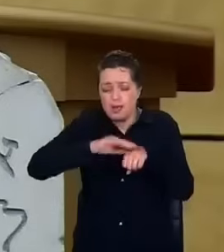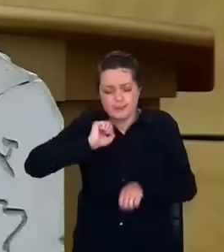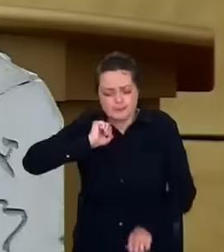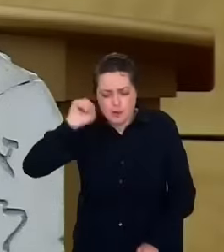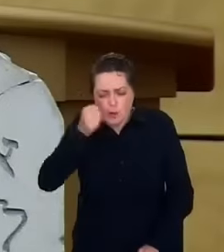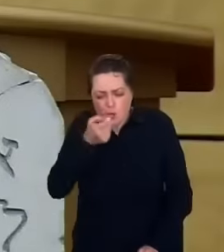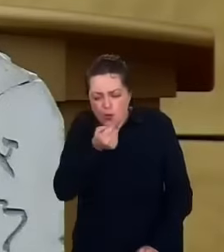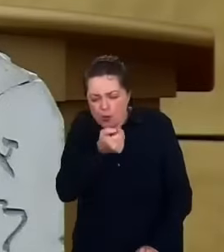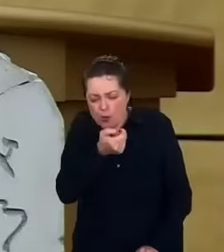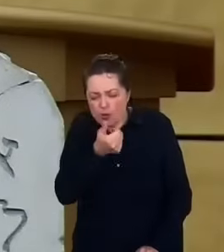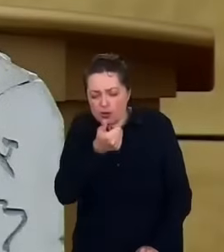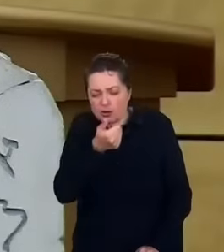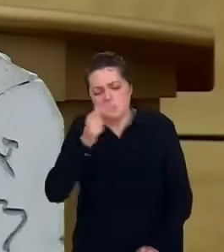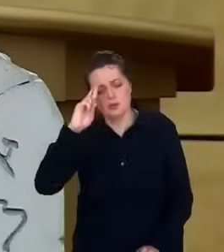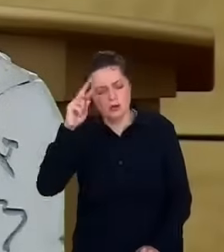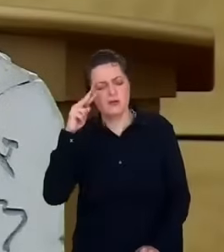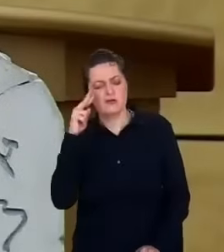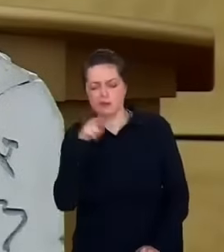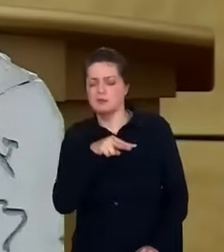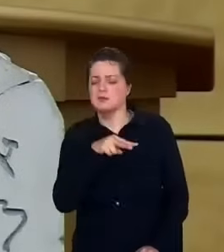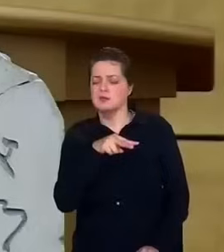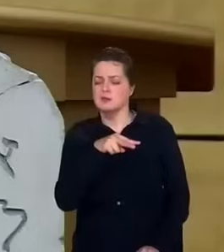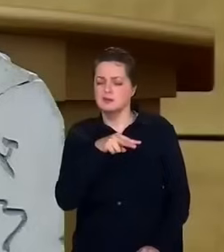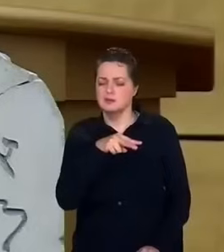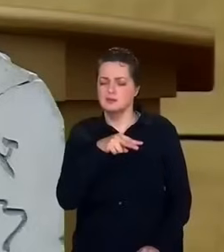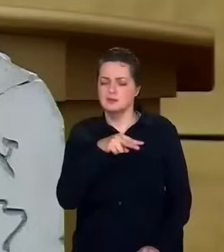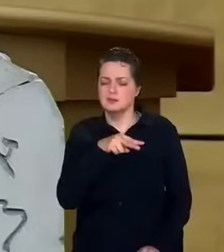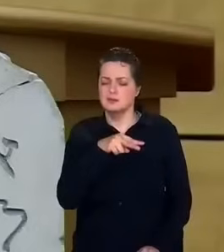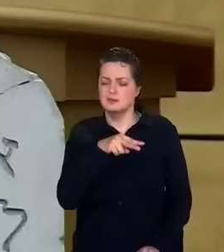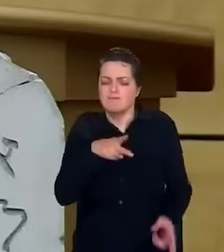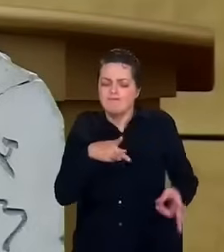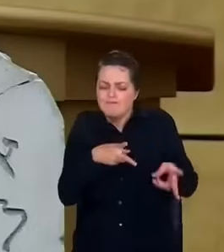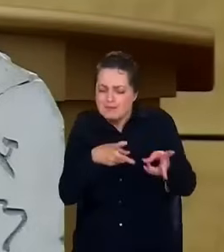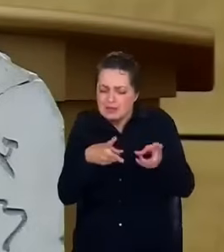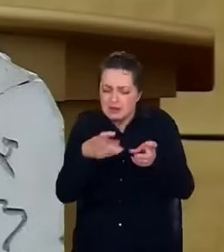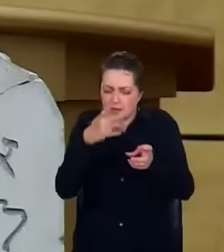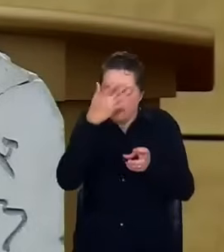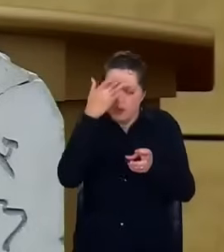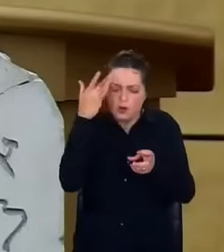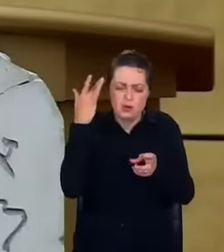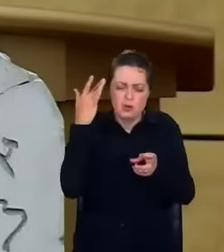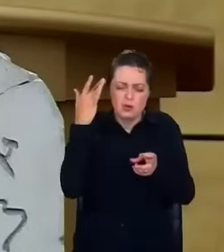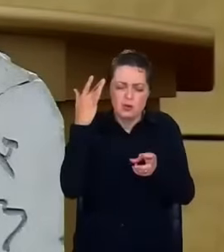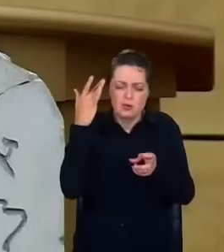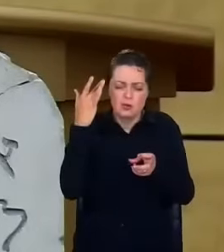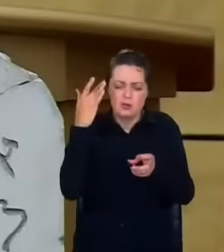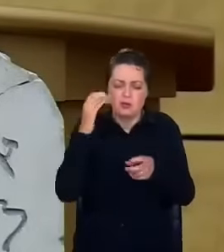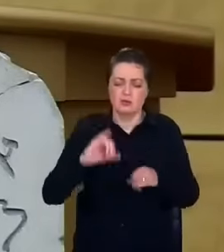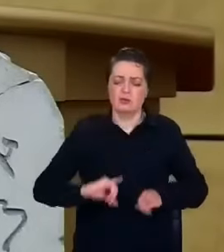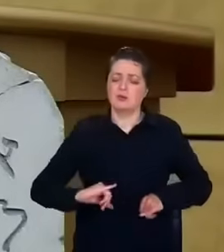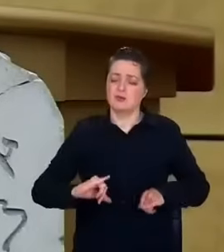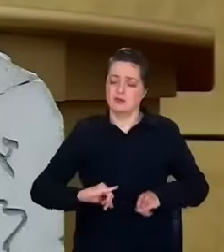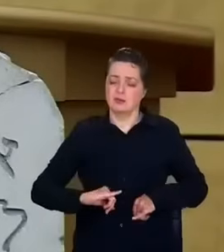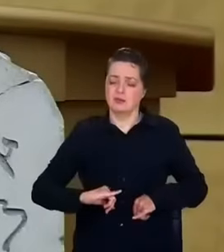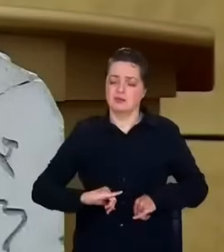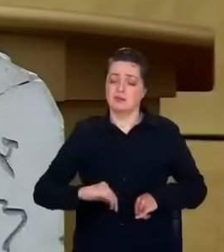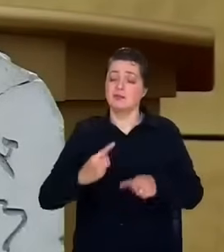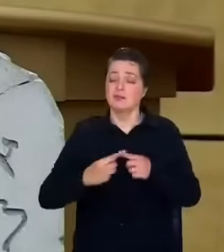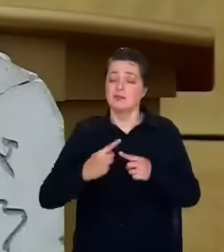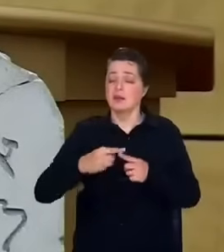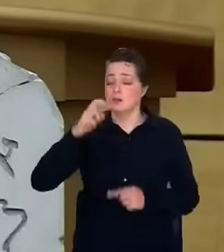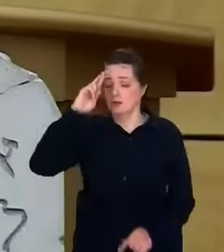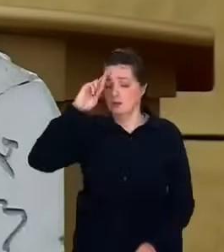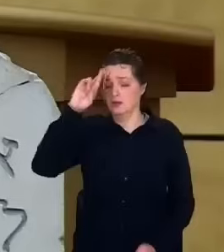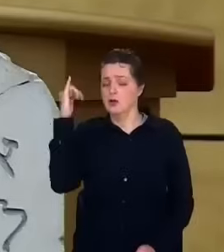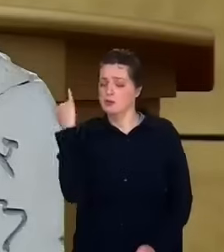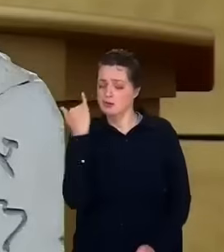O Senhor vê, o Senhor vê os sofridos, o Senhor mesmo disse, eu não